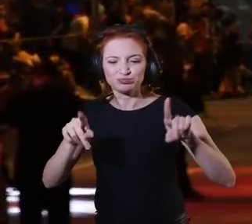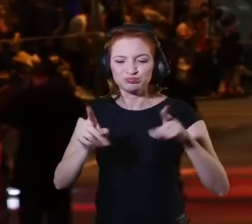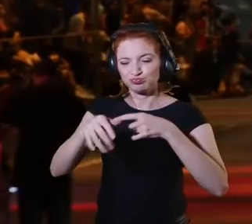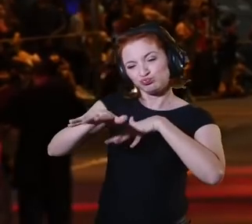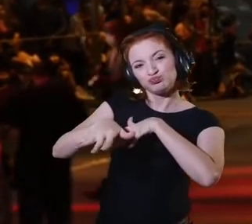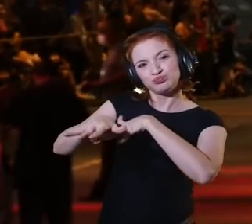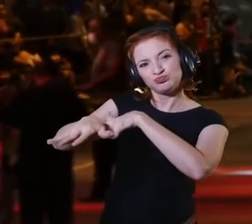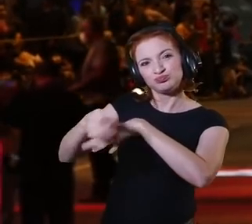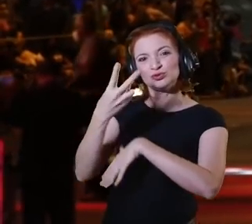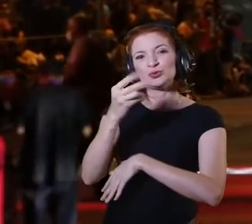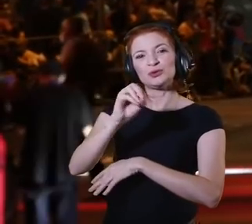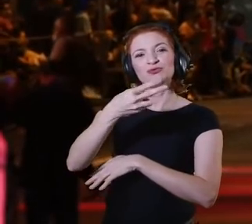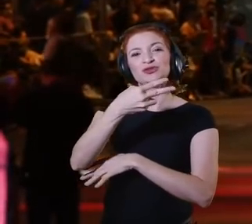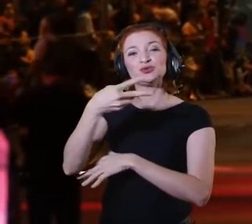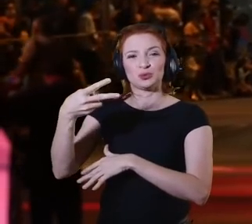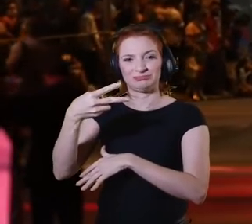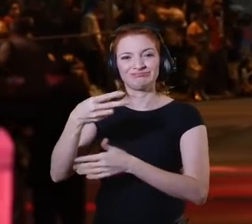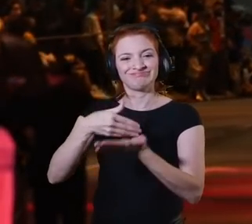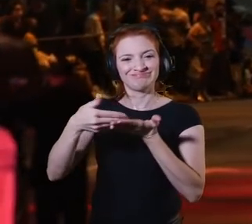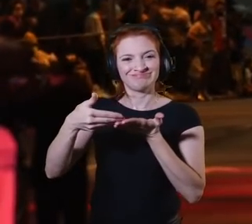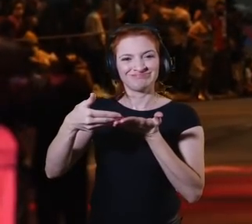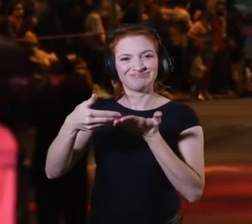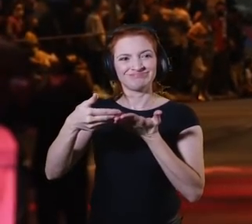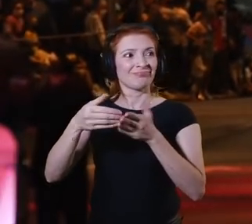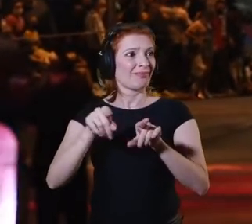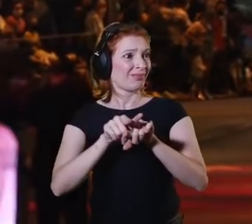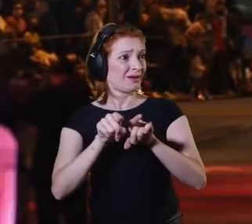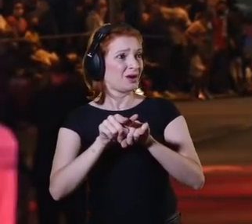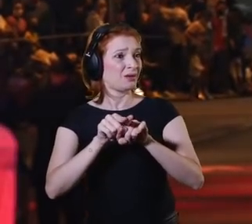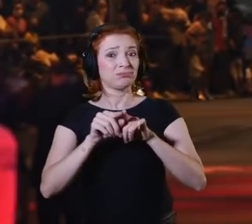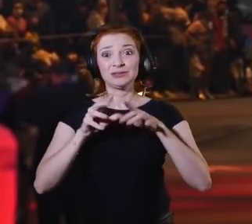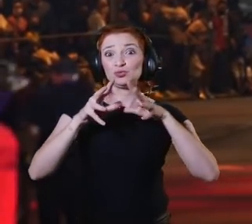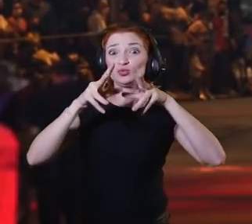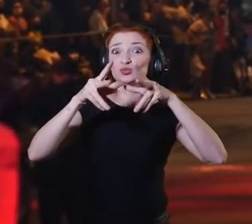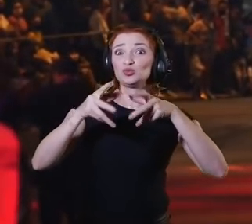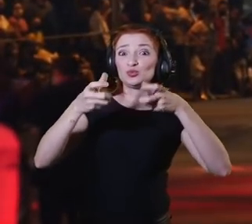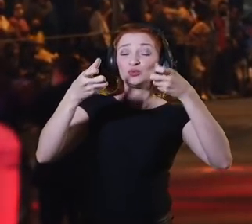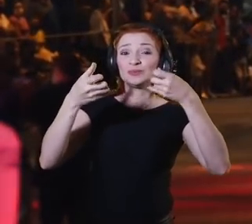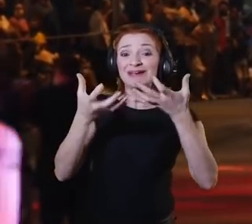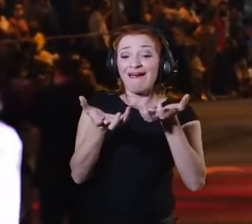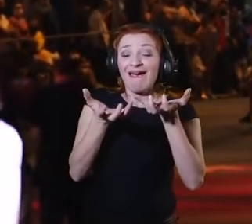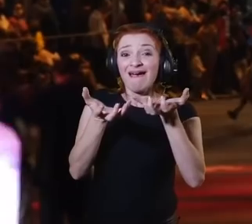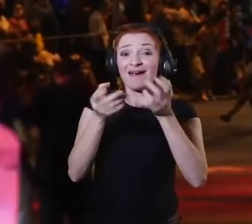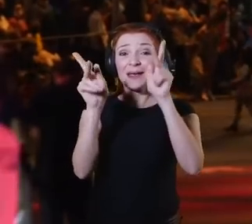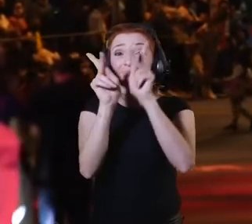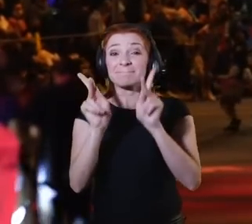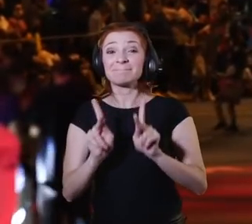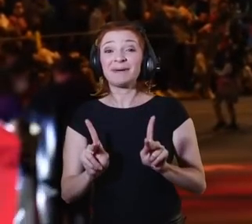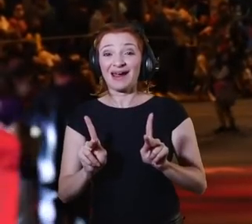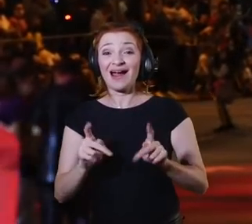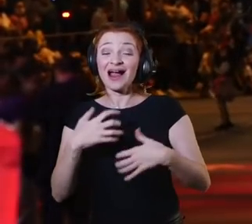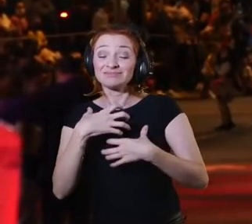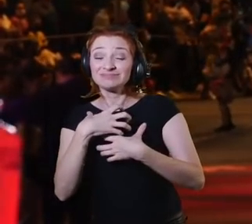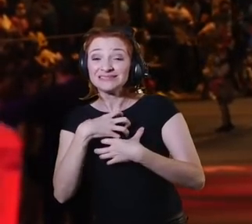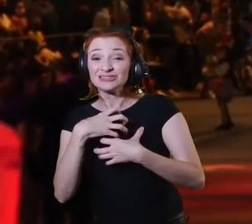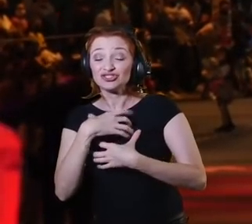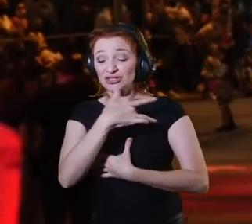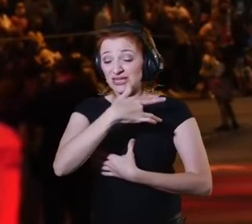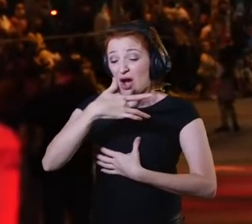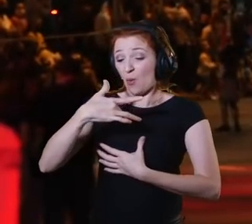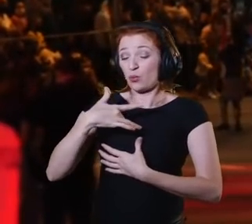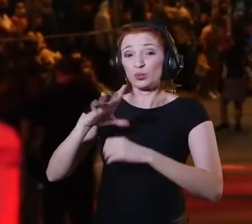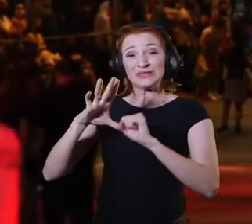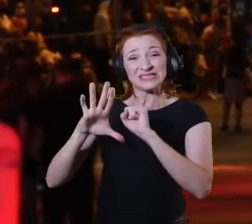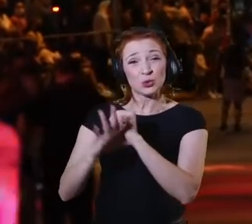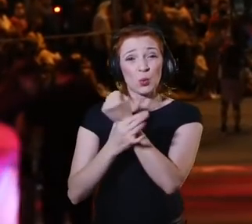Uva 2022. E tudo isso, né, o anseio pela paz, pela harmonia, pela saúde, a segurança